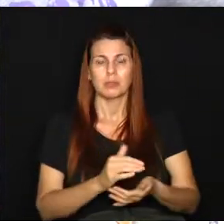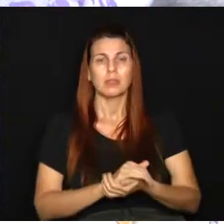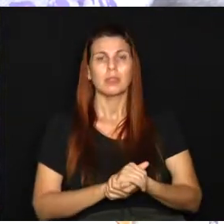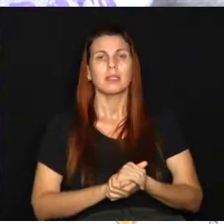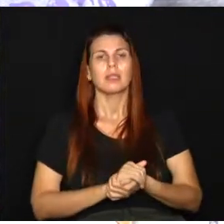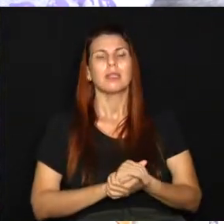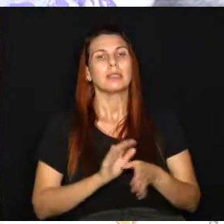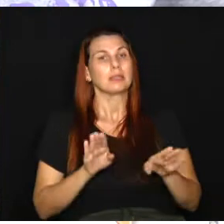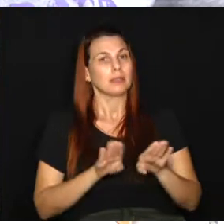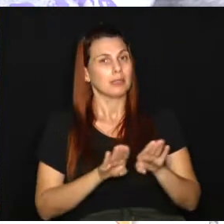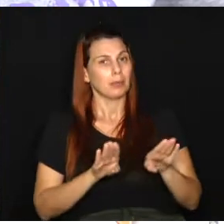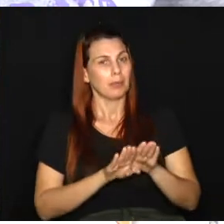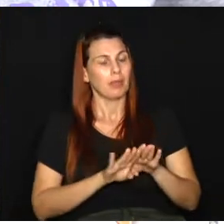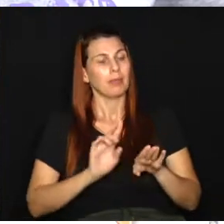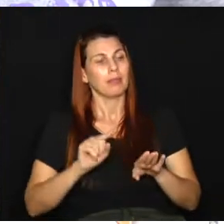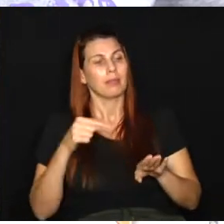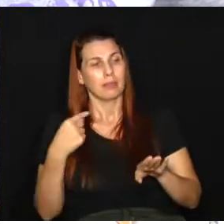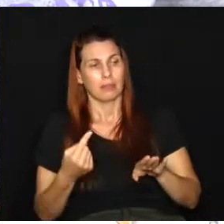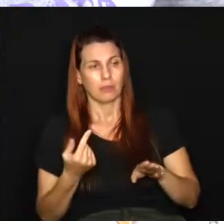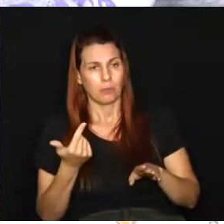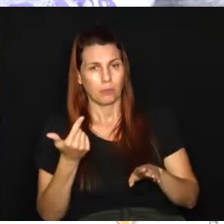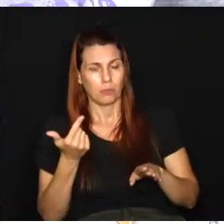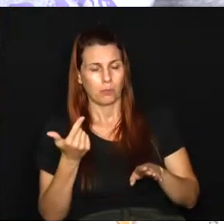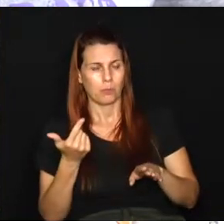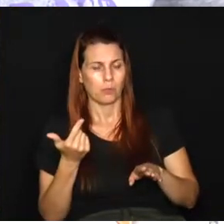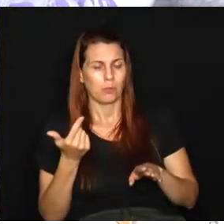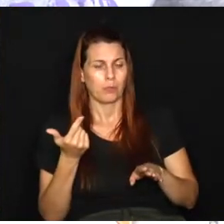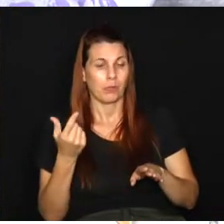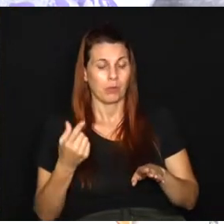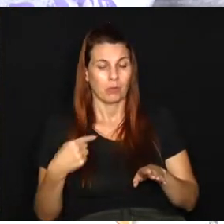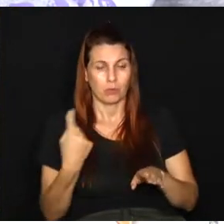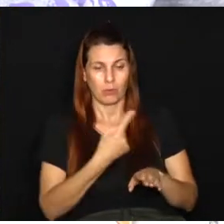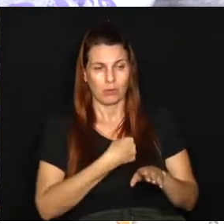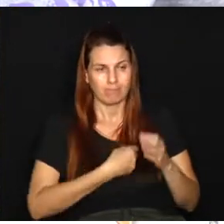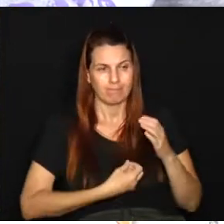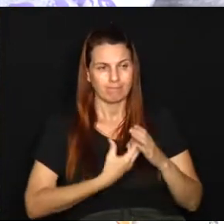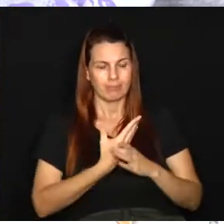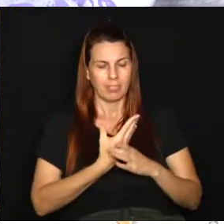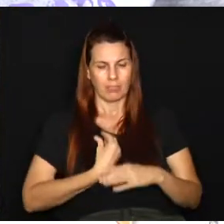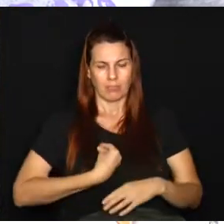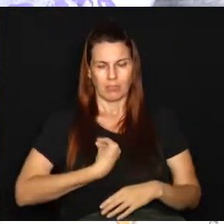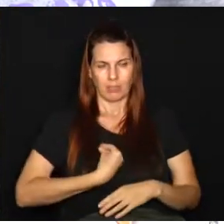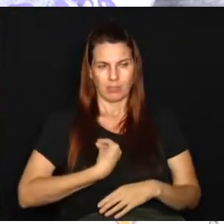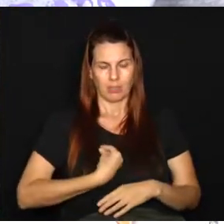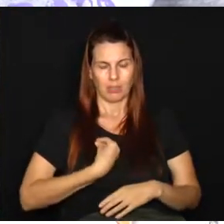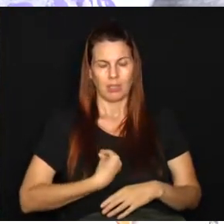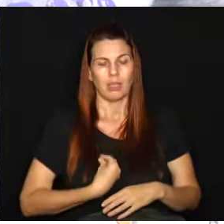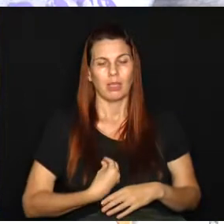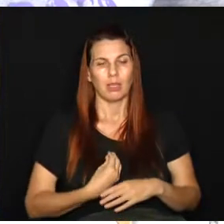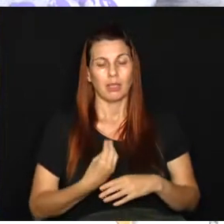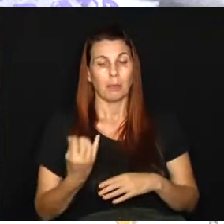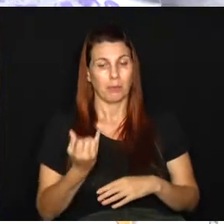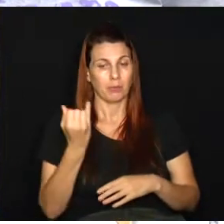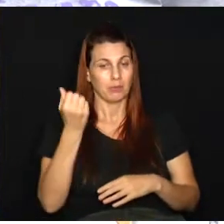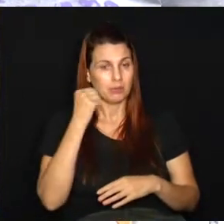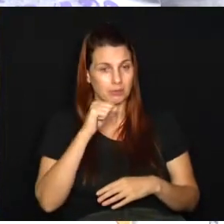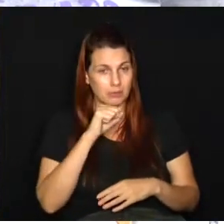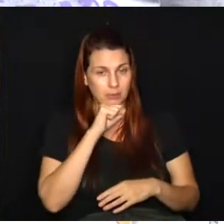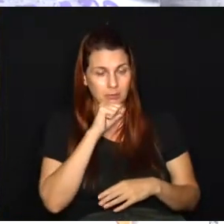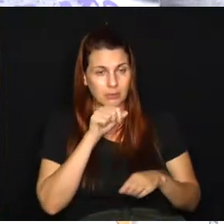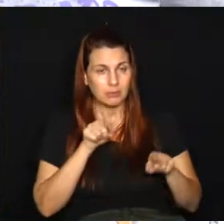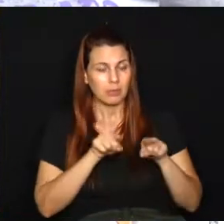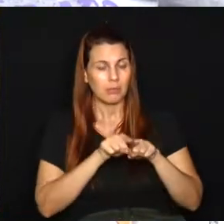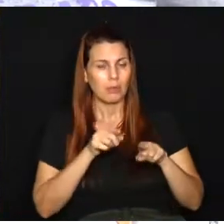Depois também a gente, num outro lado, assim, voltando mais para as nossas origens, mas que é outro lado que é uma questão muito importante para as mulheres também, que é essa do